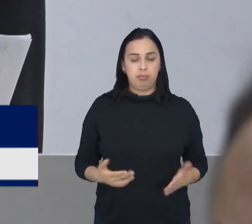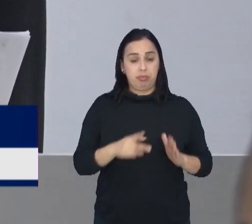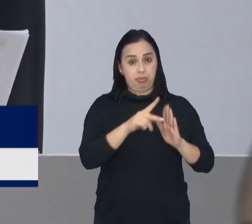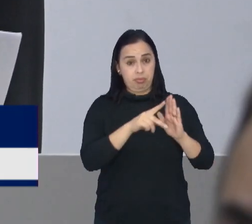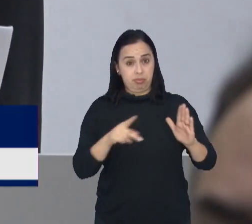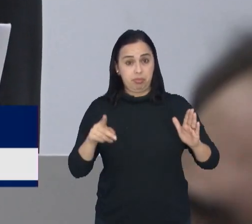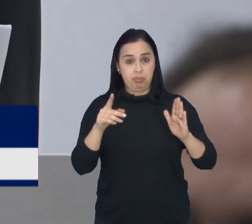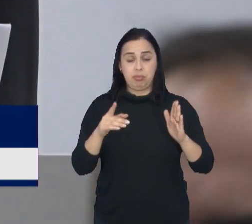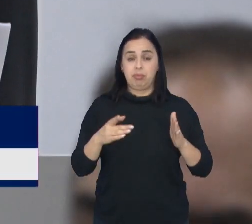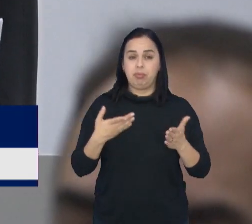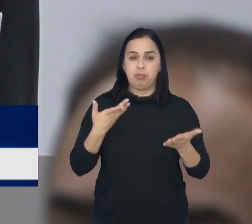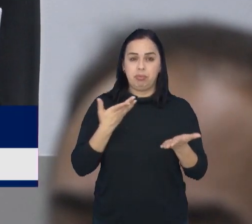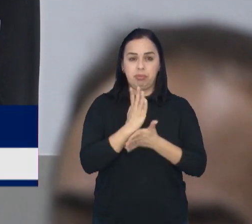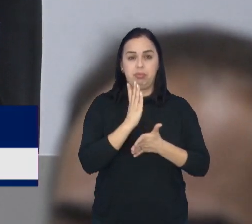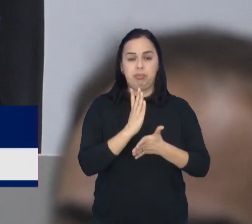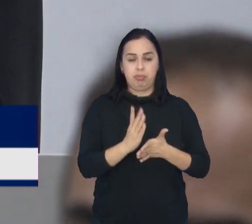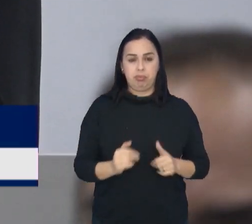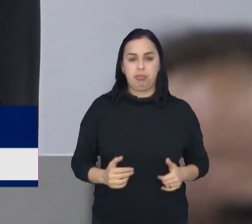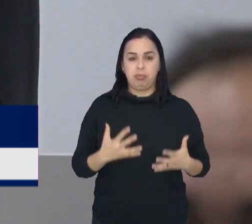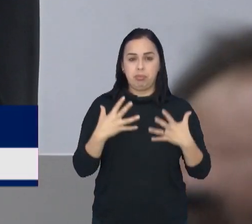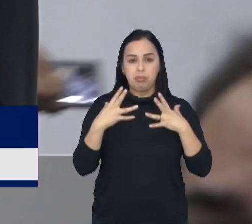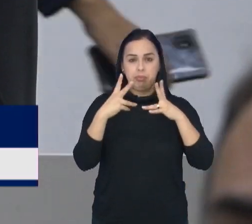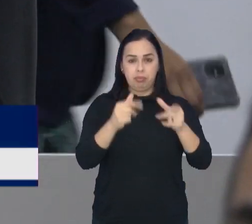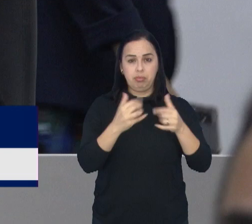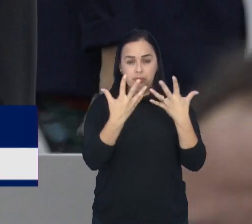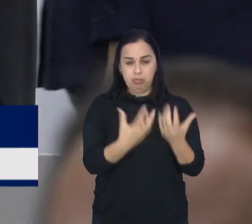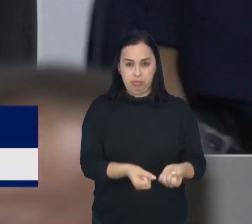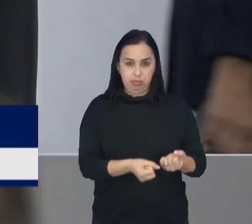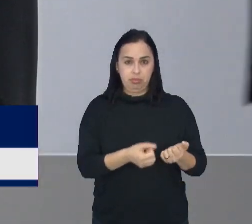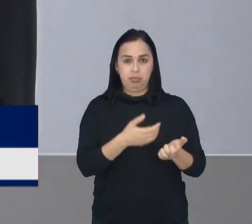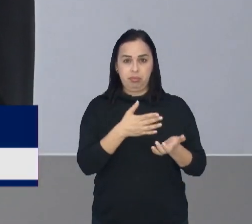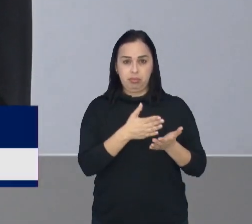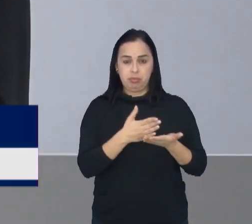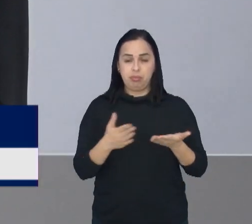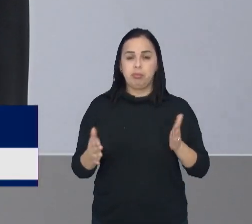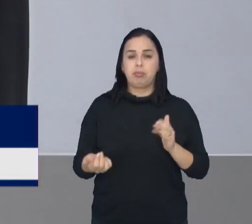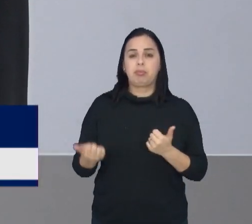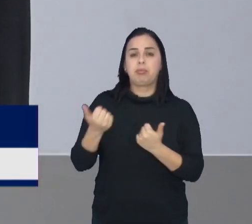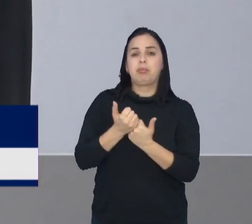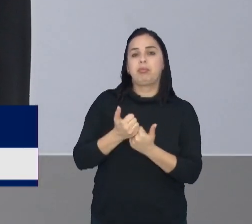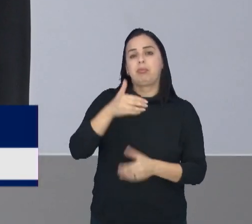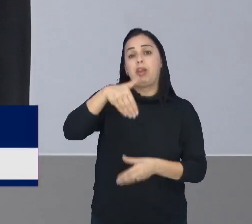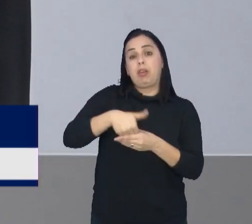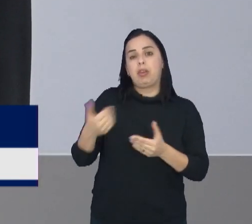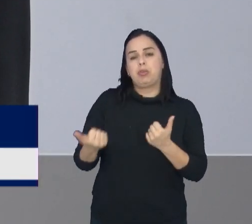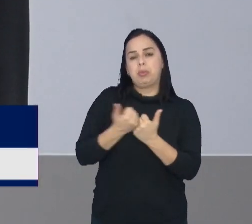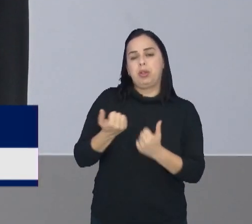Tramitação aprovada por unanimidade. Em votação, a tramitação do substitutivo